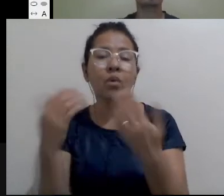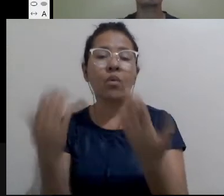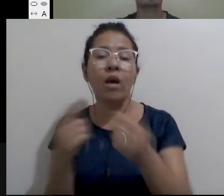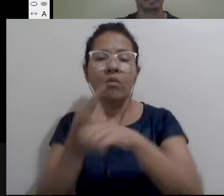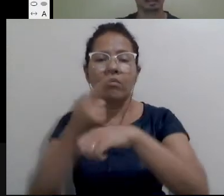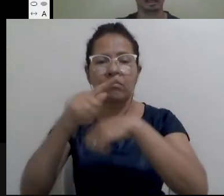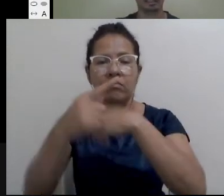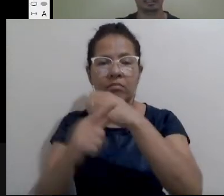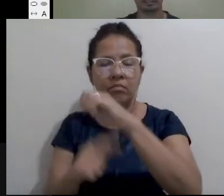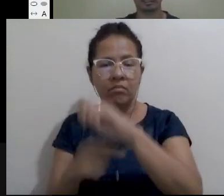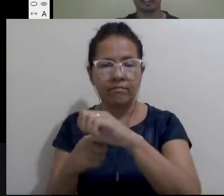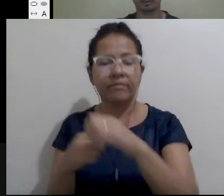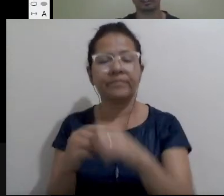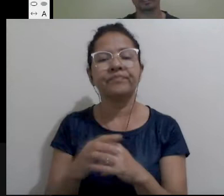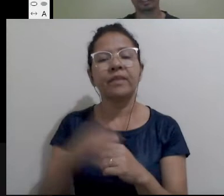orbitais?